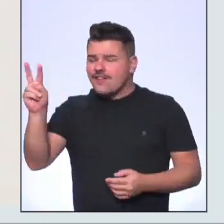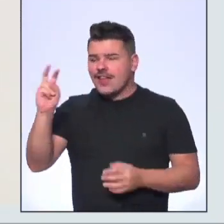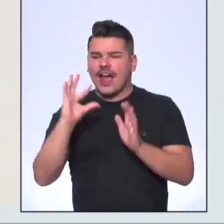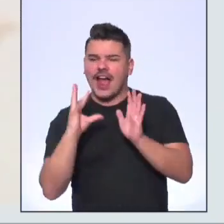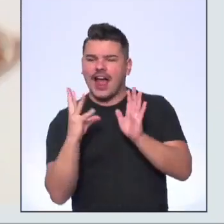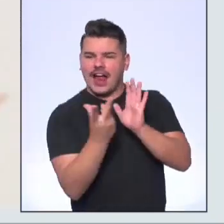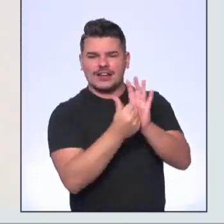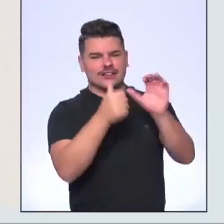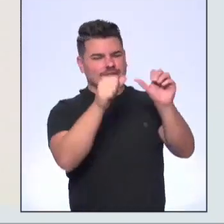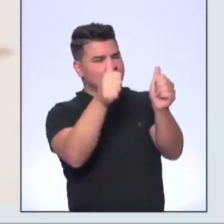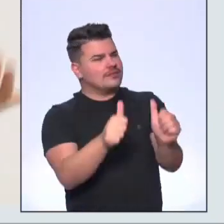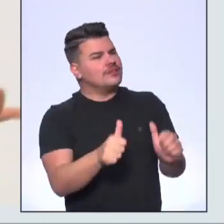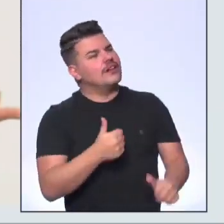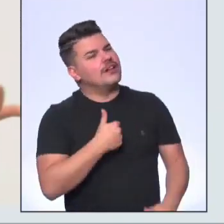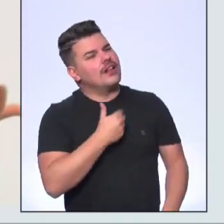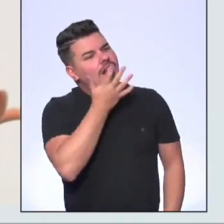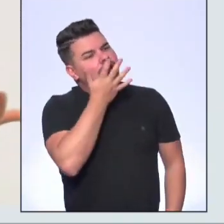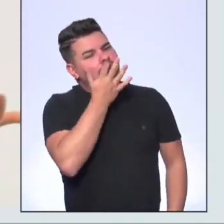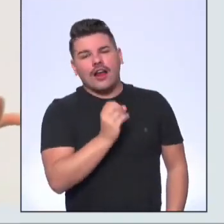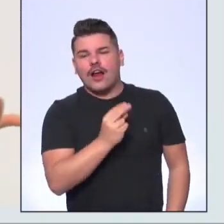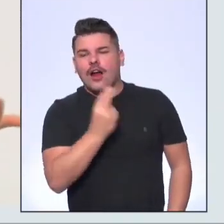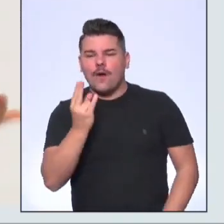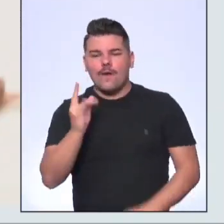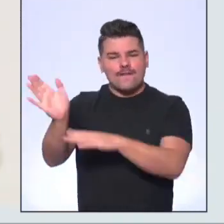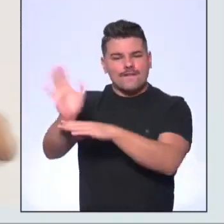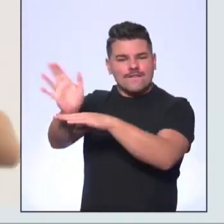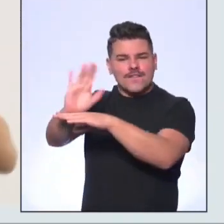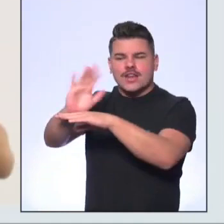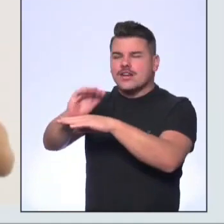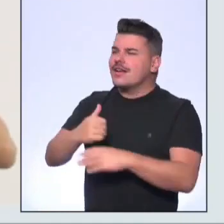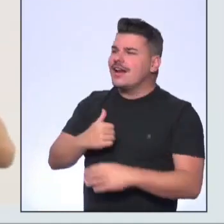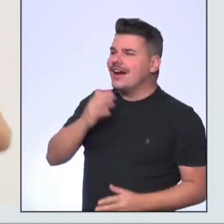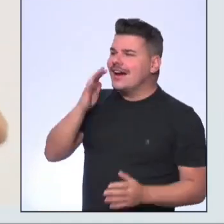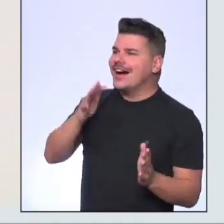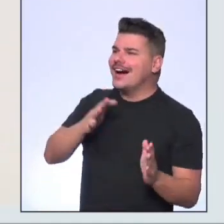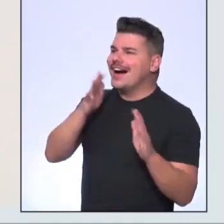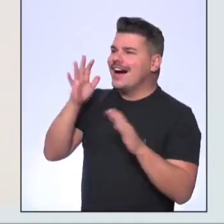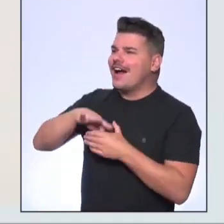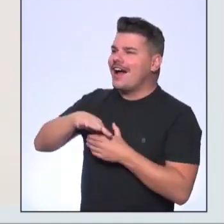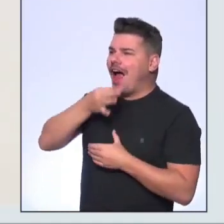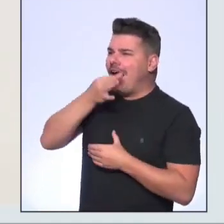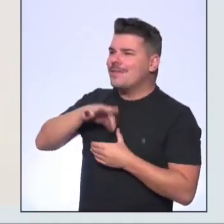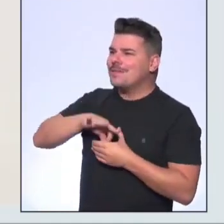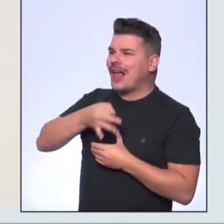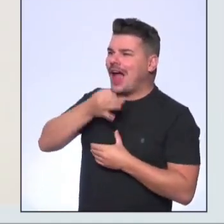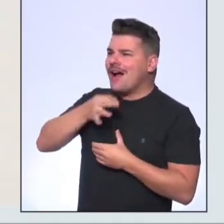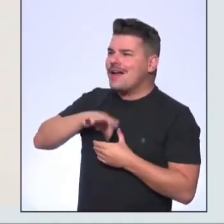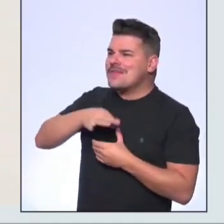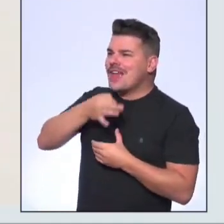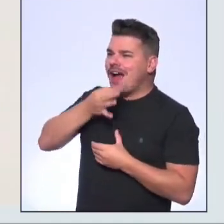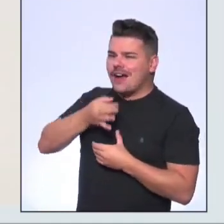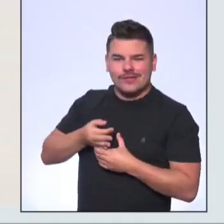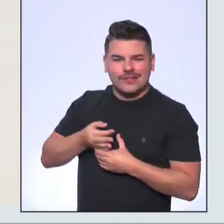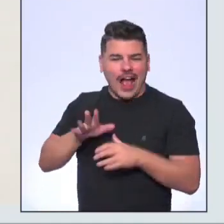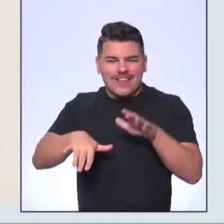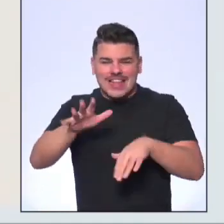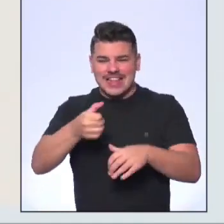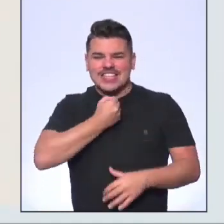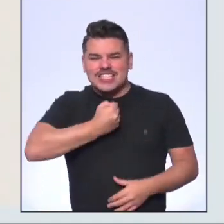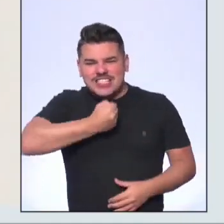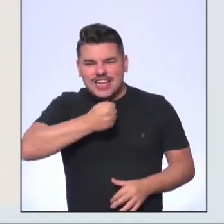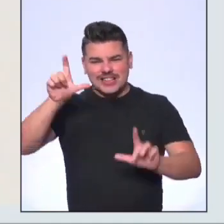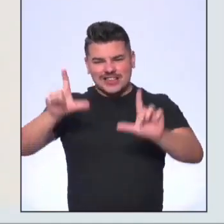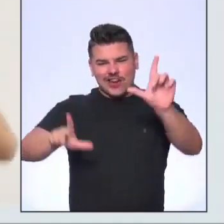uma arte, um filme, por exemplo, ou quando você se depara com uma notícia num telejornal, a sua expectativa